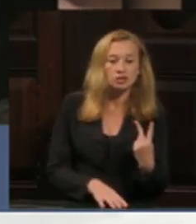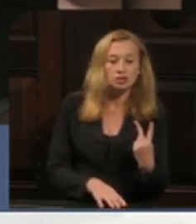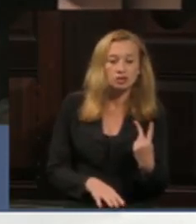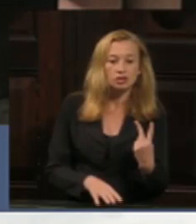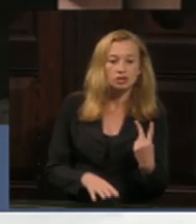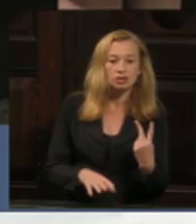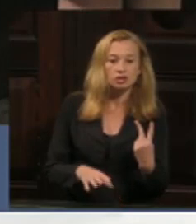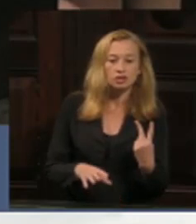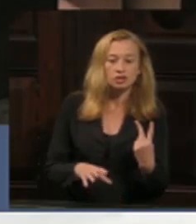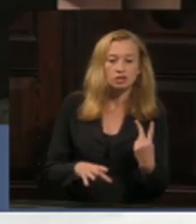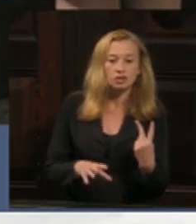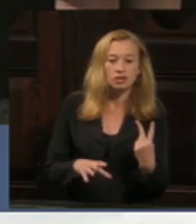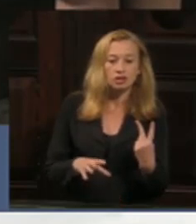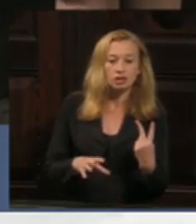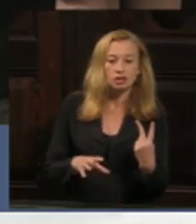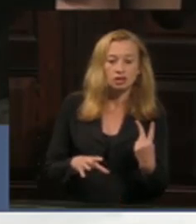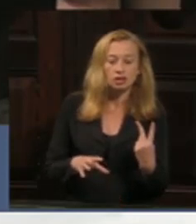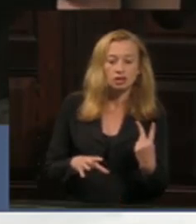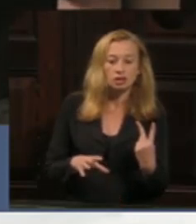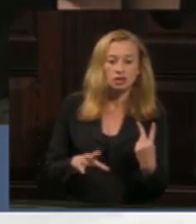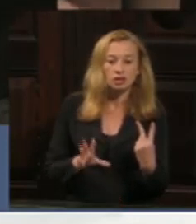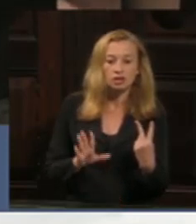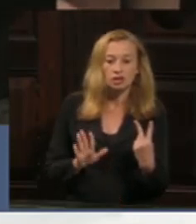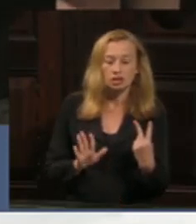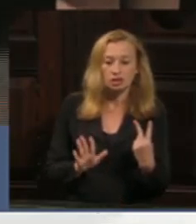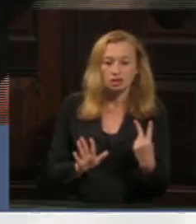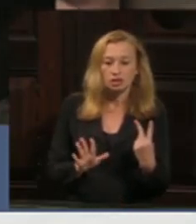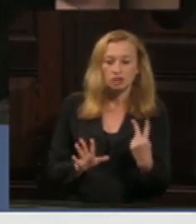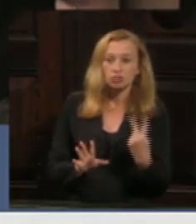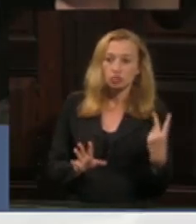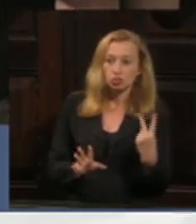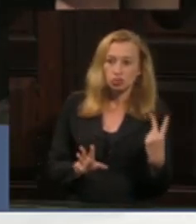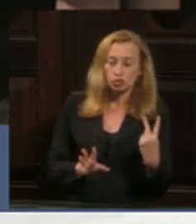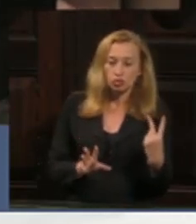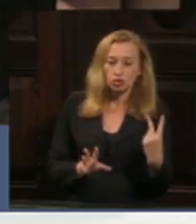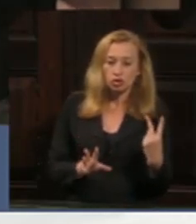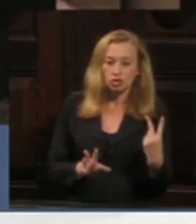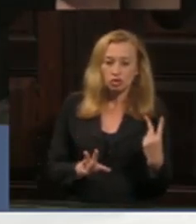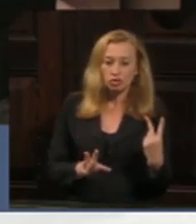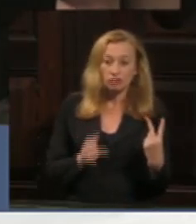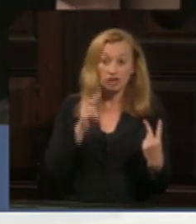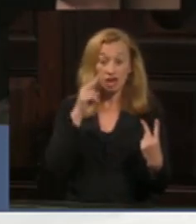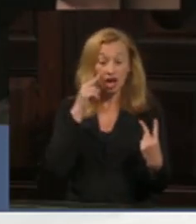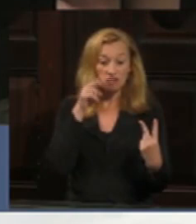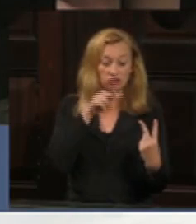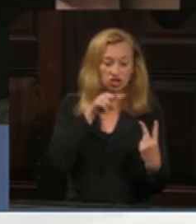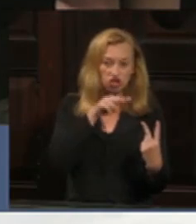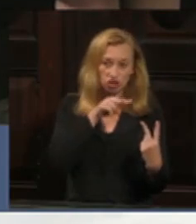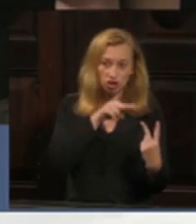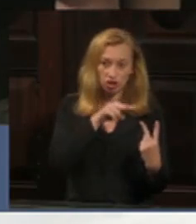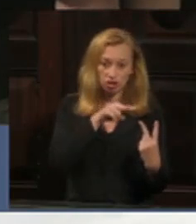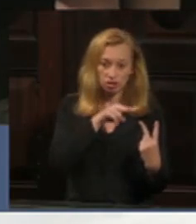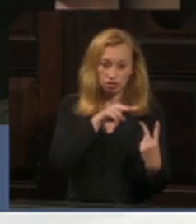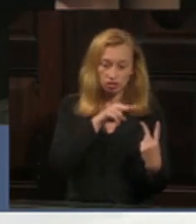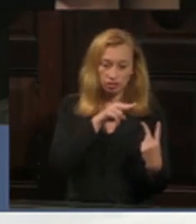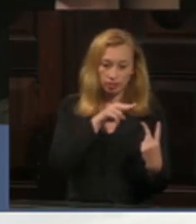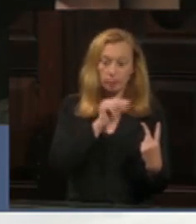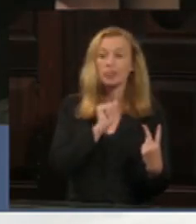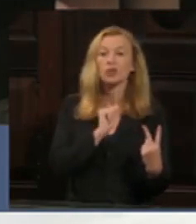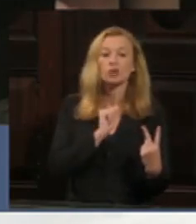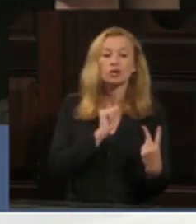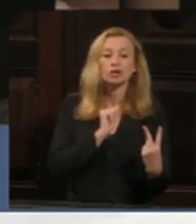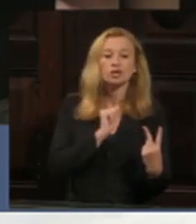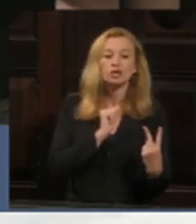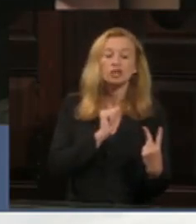autoria imediata, que são os executores, mas todos são coautores do mesmo fato. A essa autoria imediata